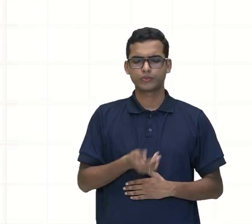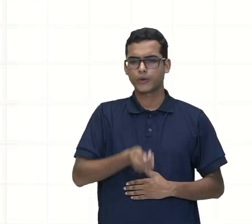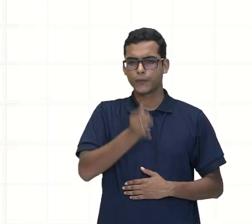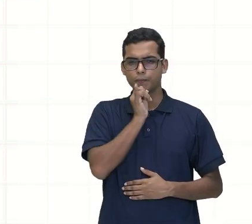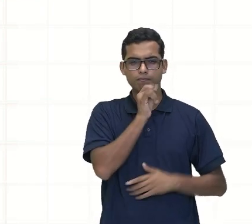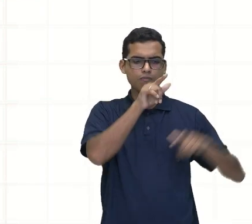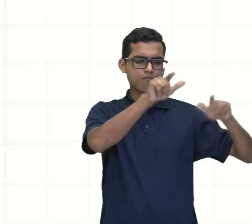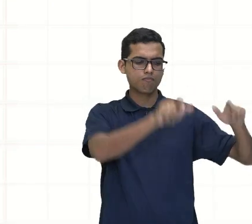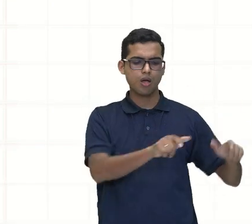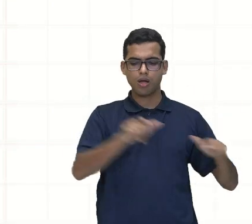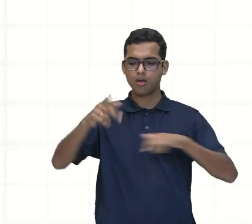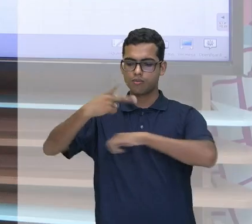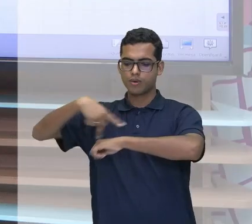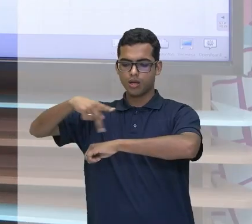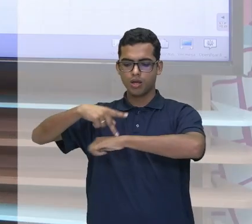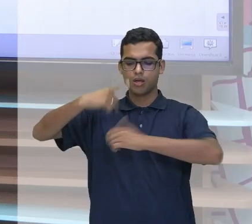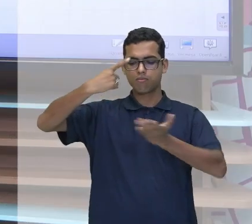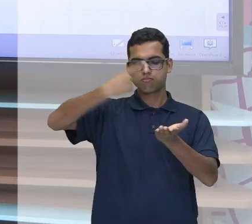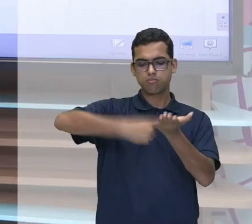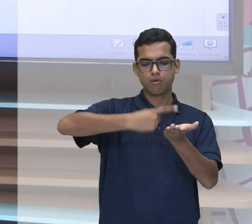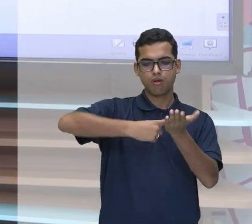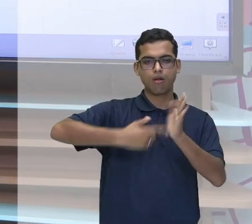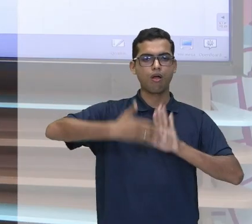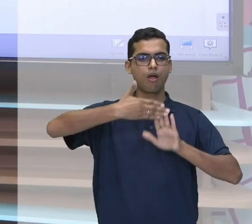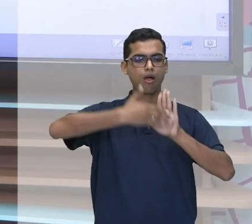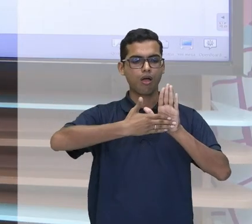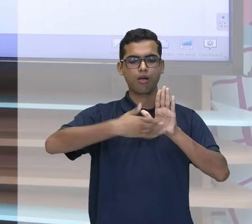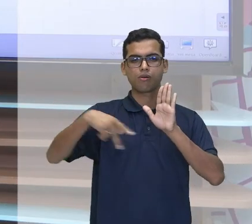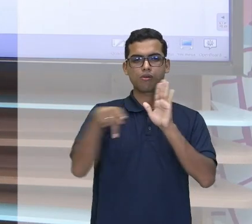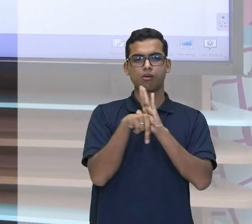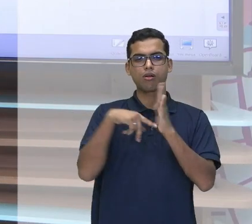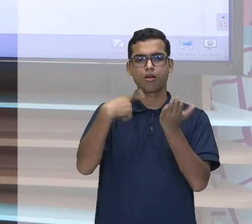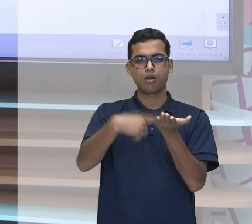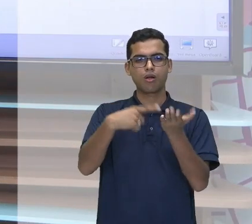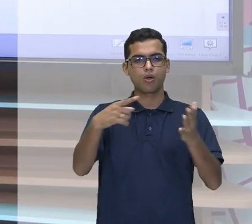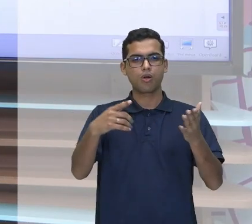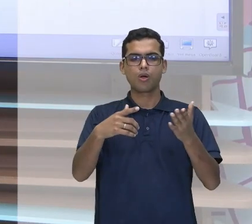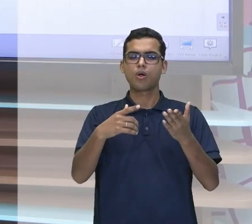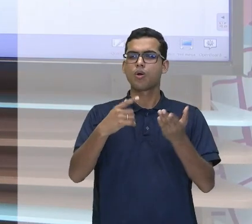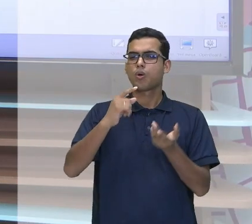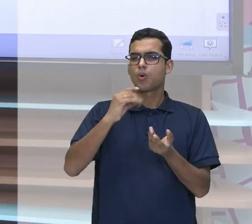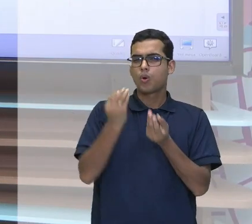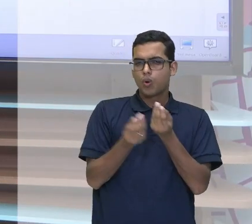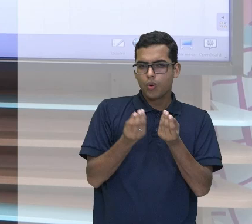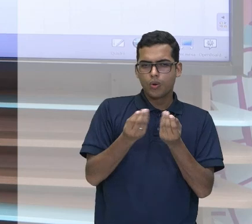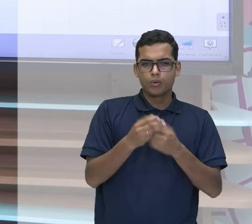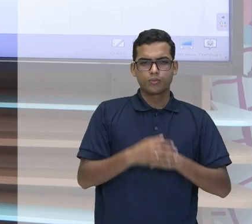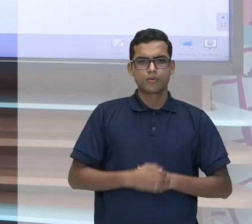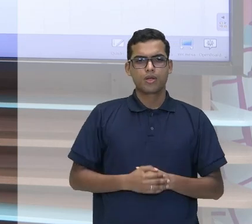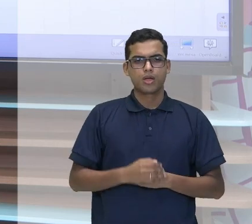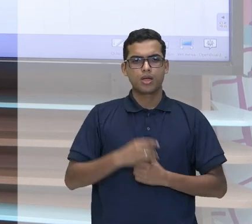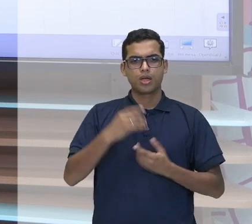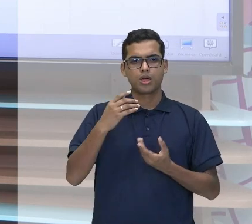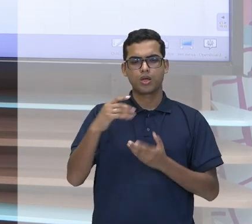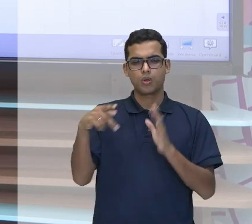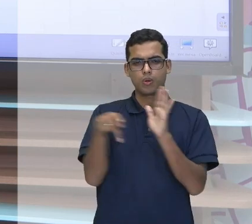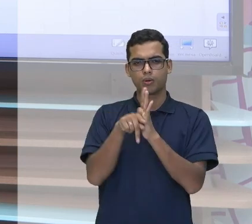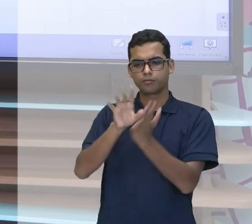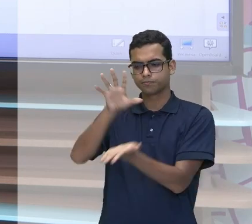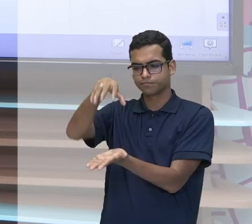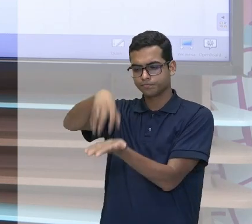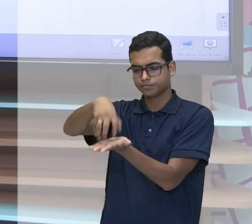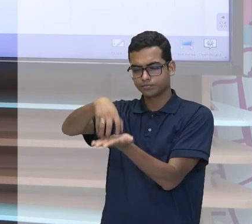de acordo com aquilo que estava sendo proposto, né? Apesar do nome pacto, né, era mais uma imposição da metrópole